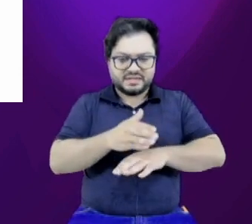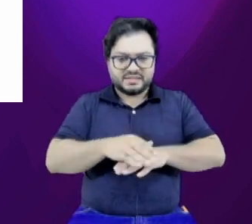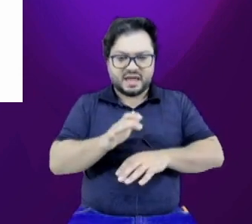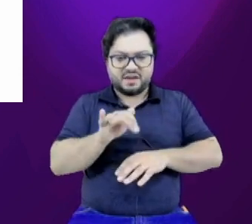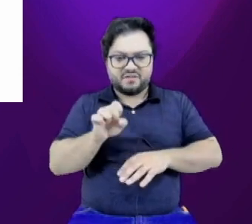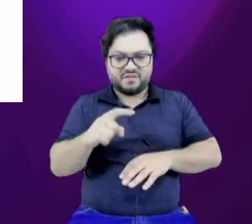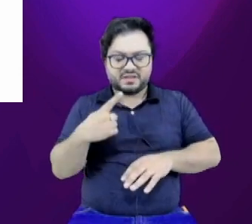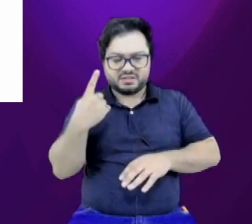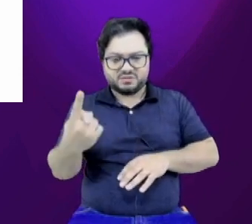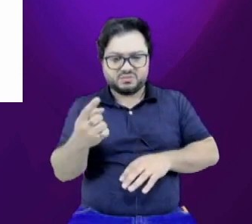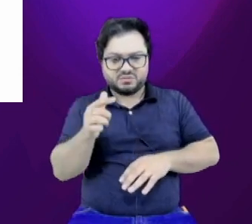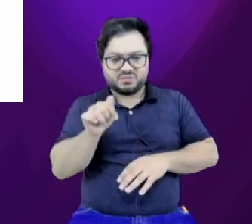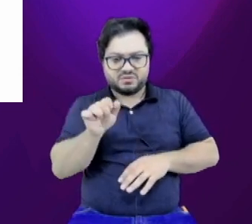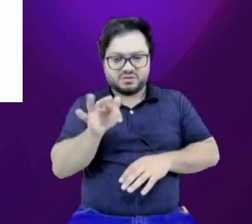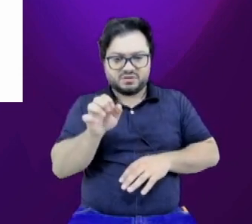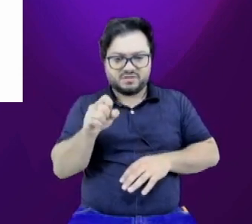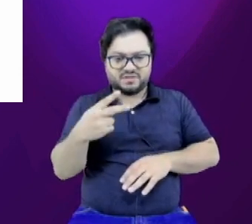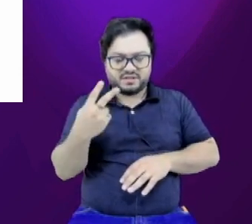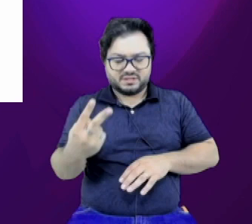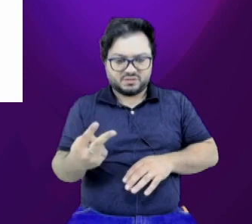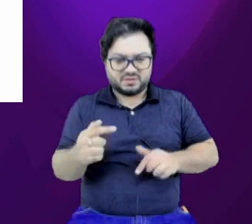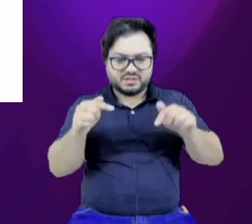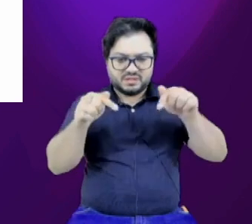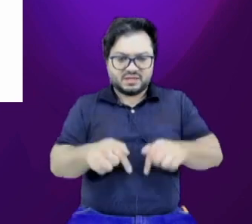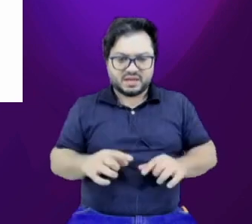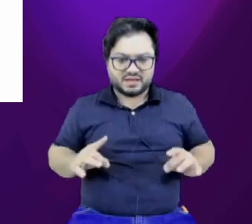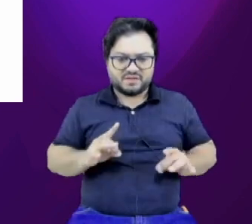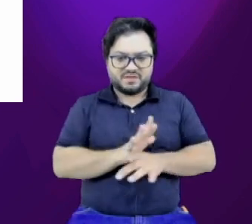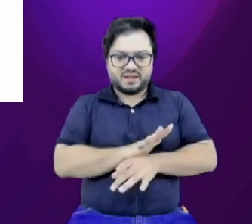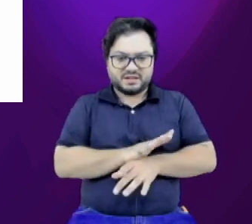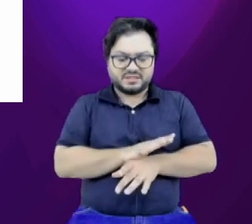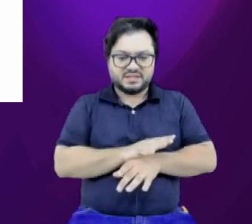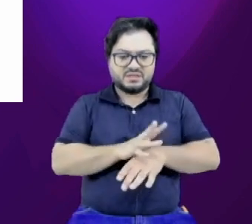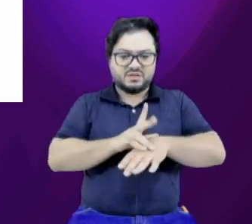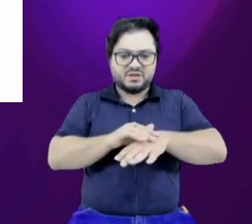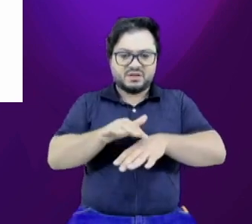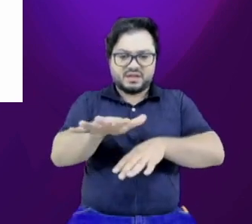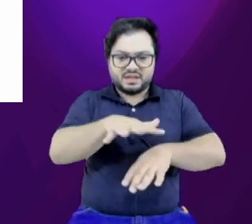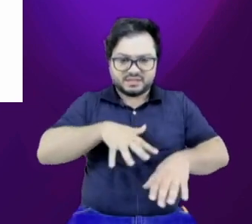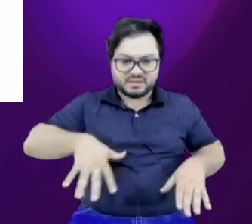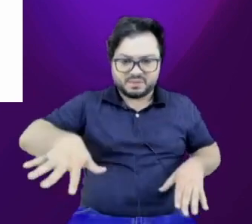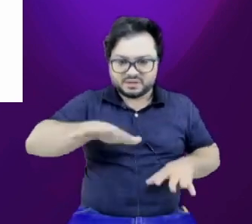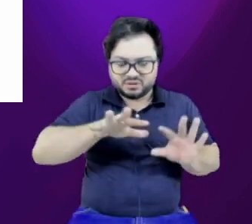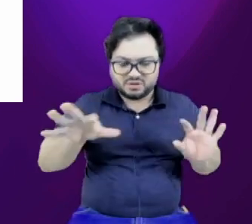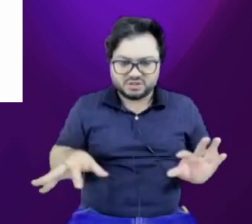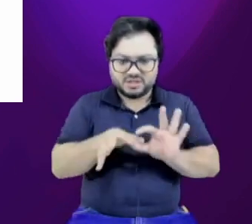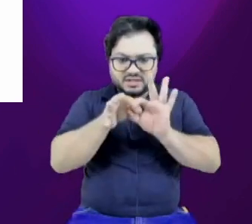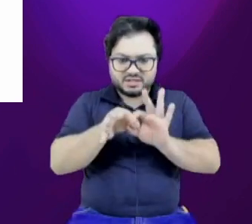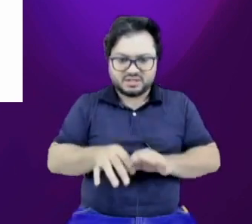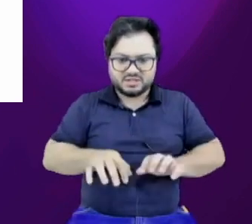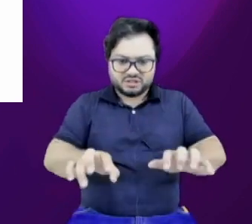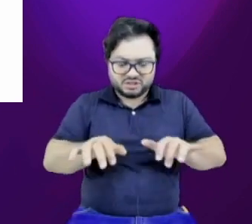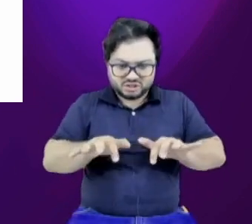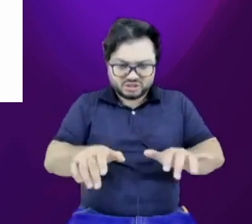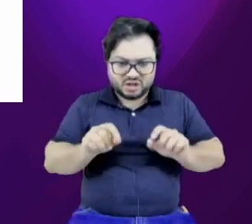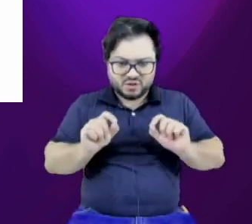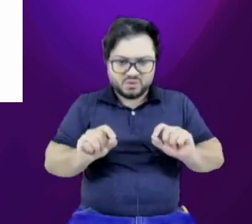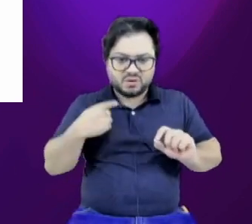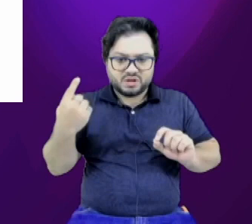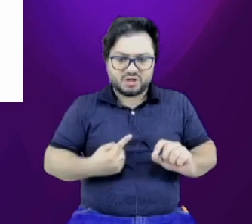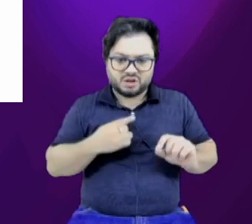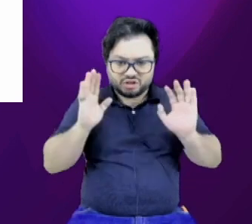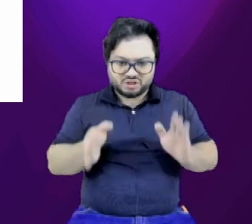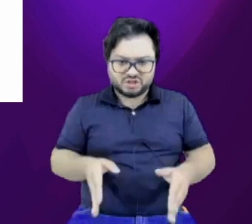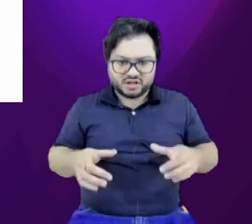fase 2. E aqui, finalizando, essa patologia integrativa e digital, onde nós já